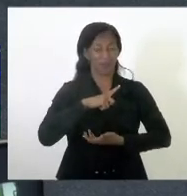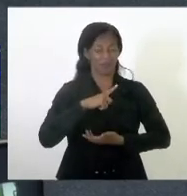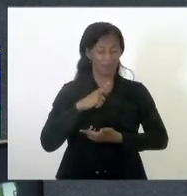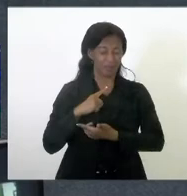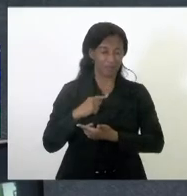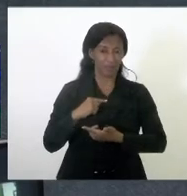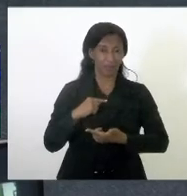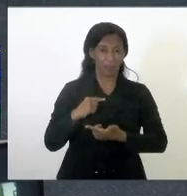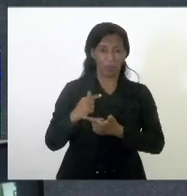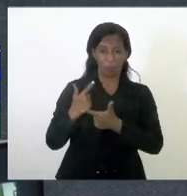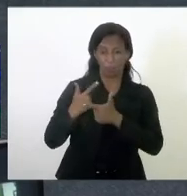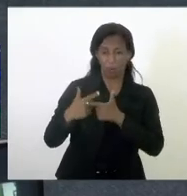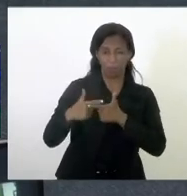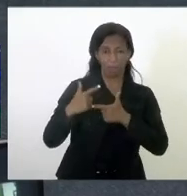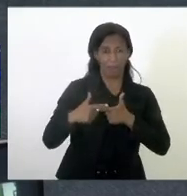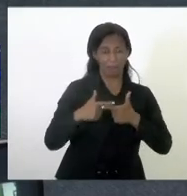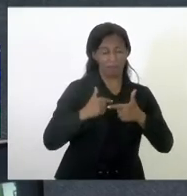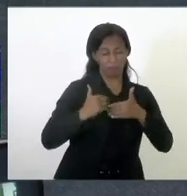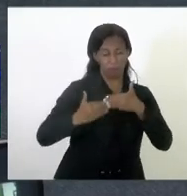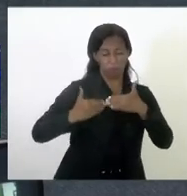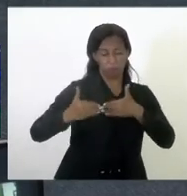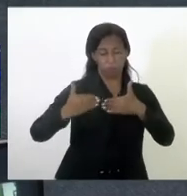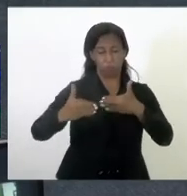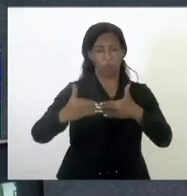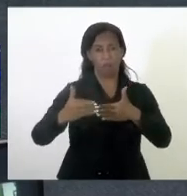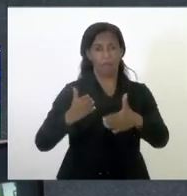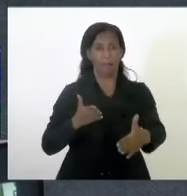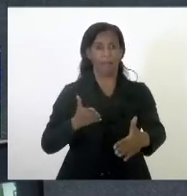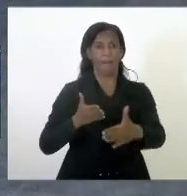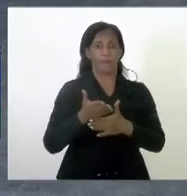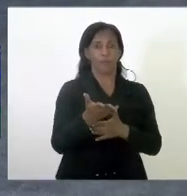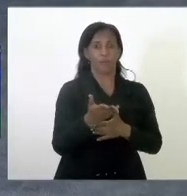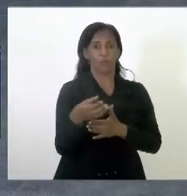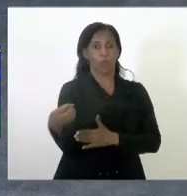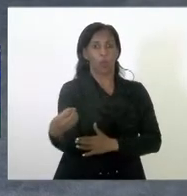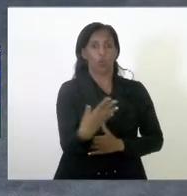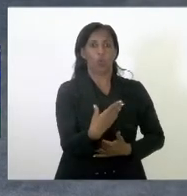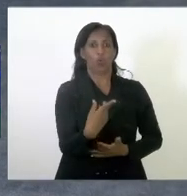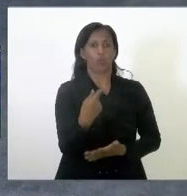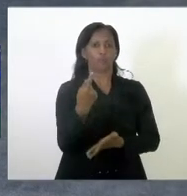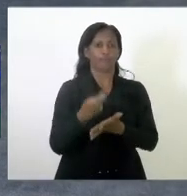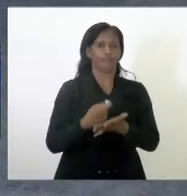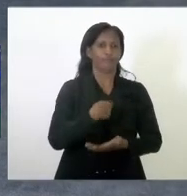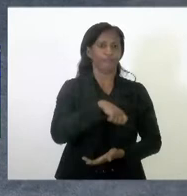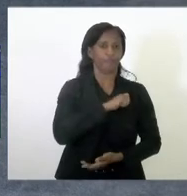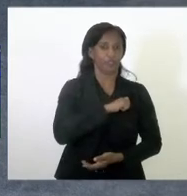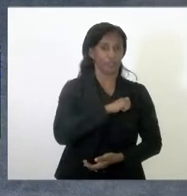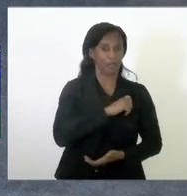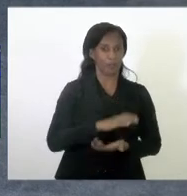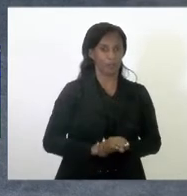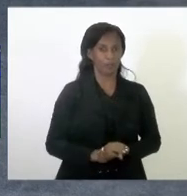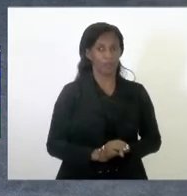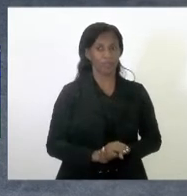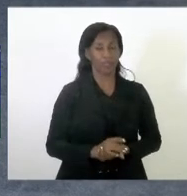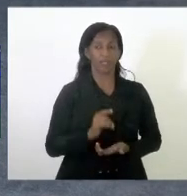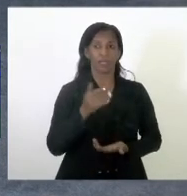frente, que é a aprovação do novo regime de recuperação fiscal, e esse é um dos